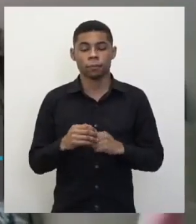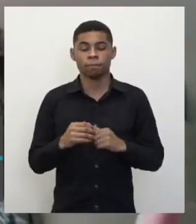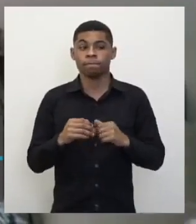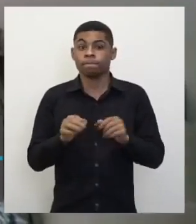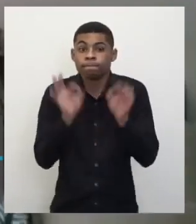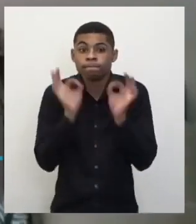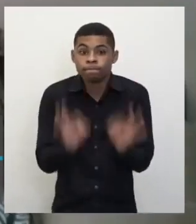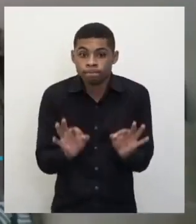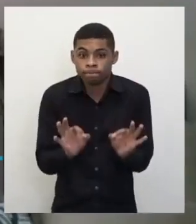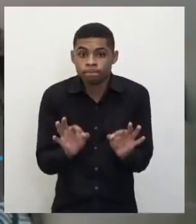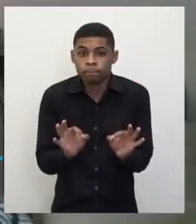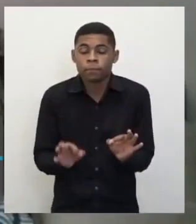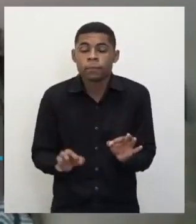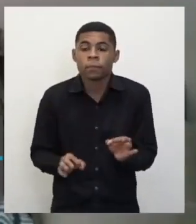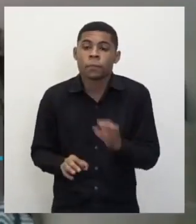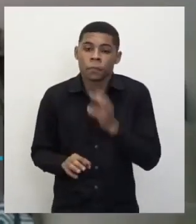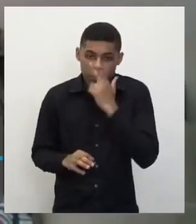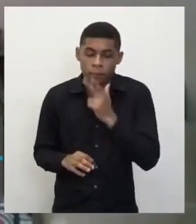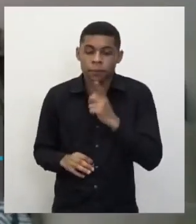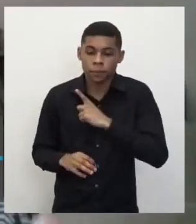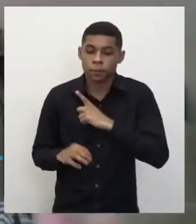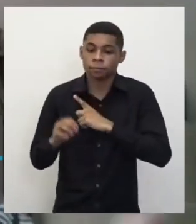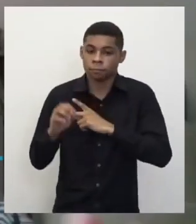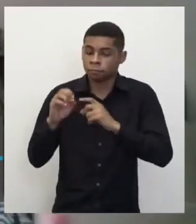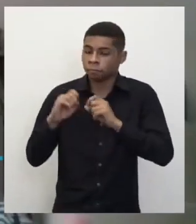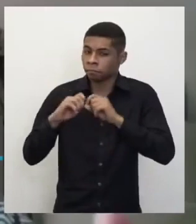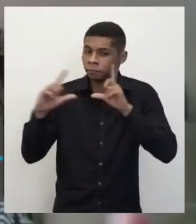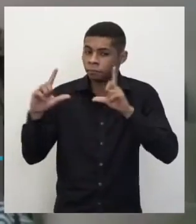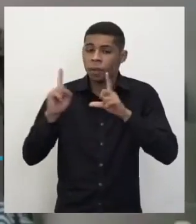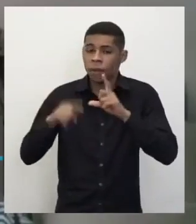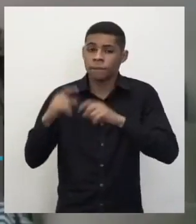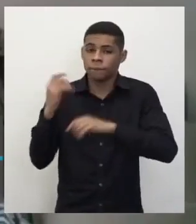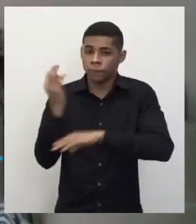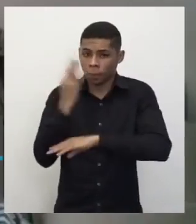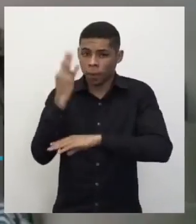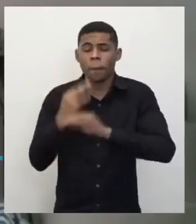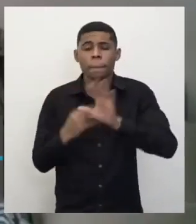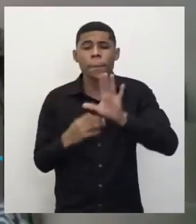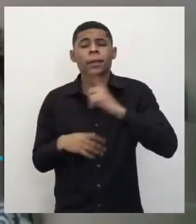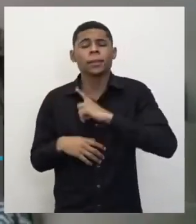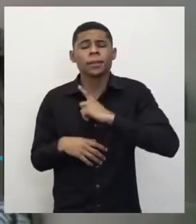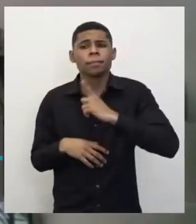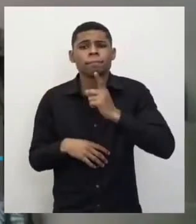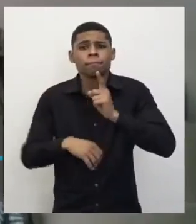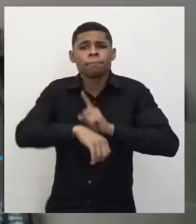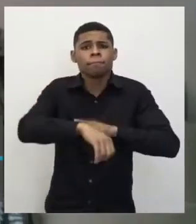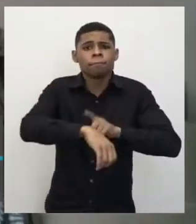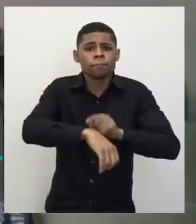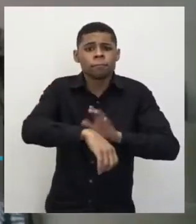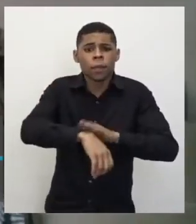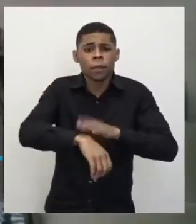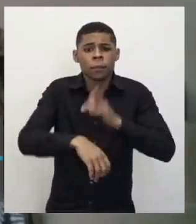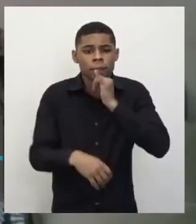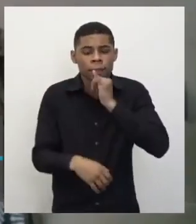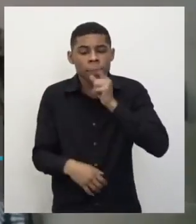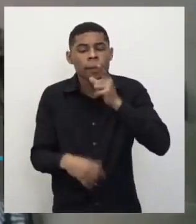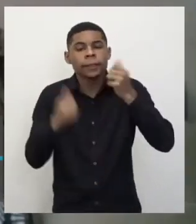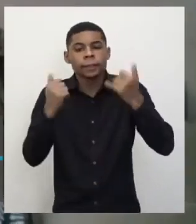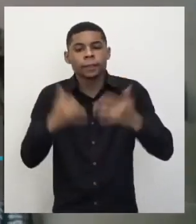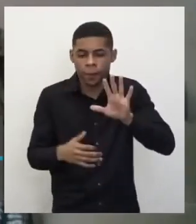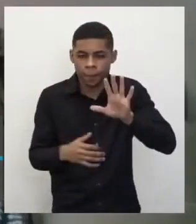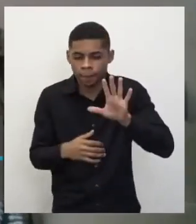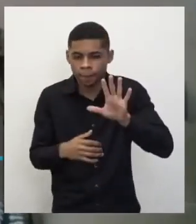Predominantemente, ela aparece aí formal, mas há um momento em que ele fala que, inclusive quando ele vai